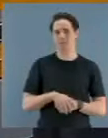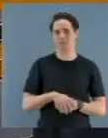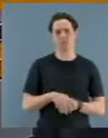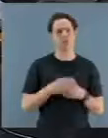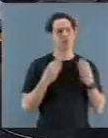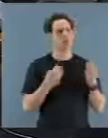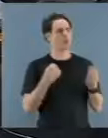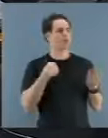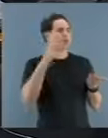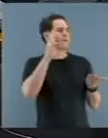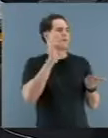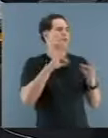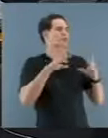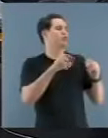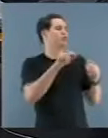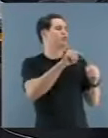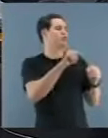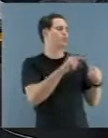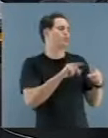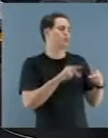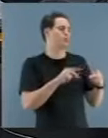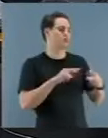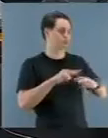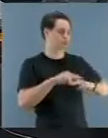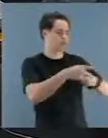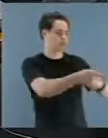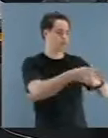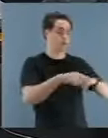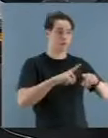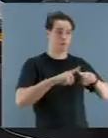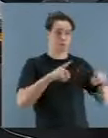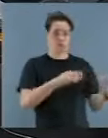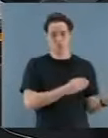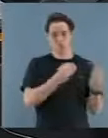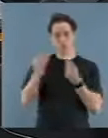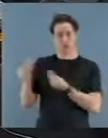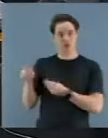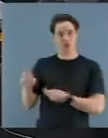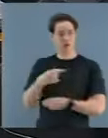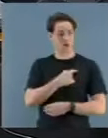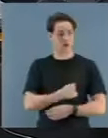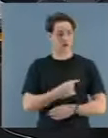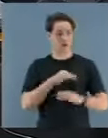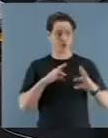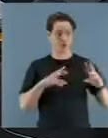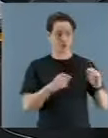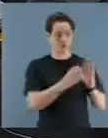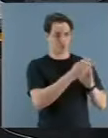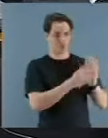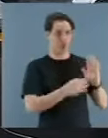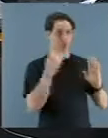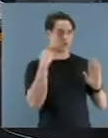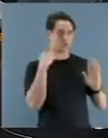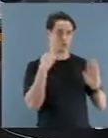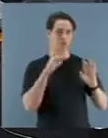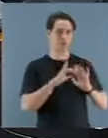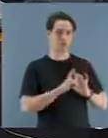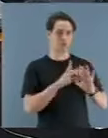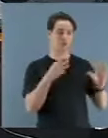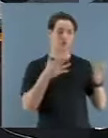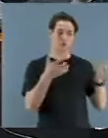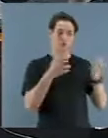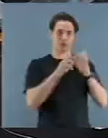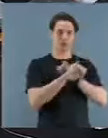lembrar de todos os TED ou PIX, mas eu entreguei para a relatora aqui todos os meus extratos, estou à disposição. Os consórcios, eu quero